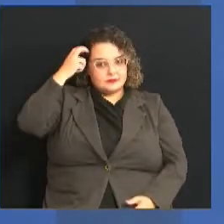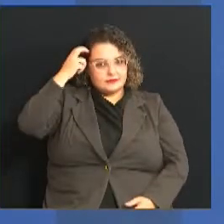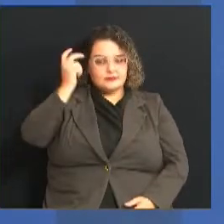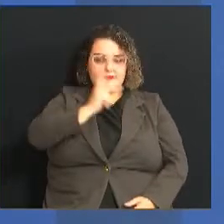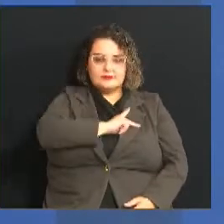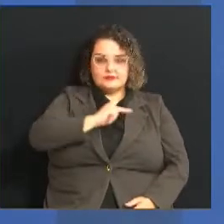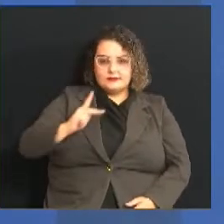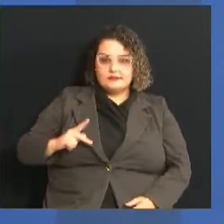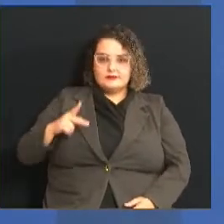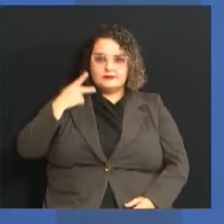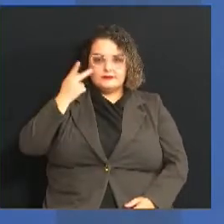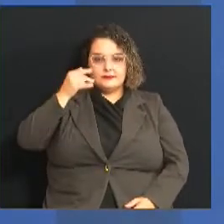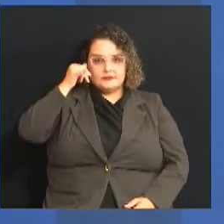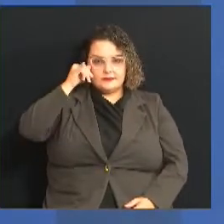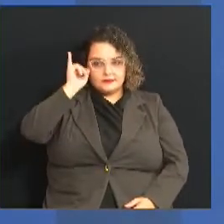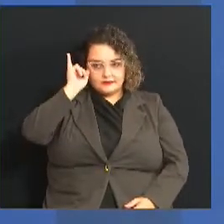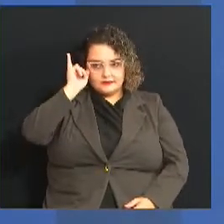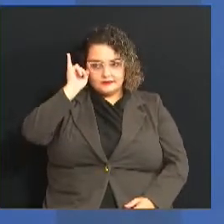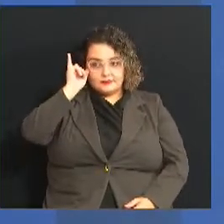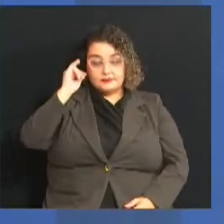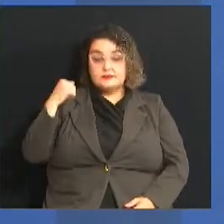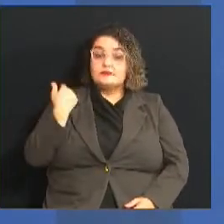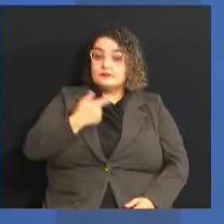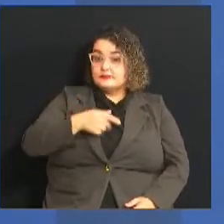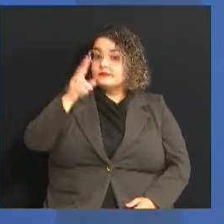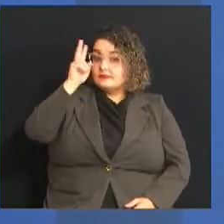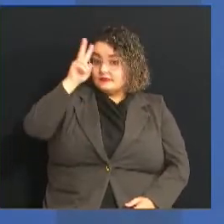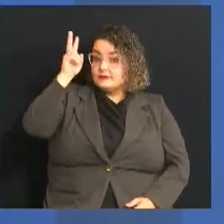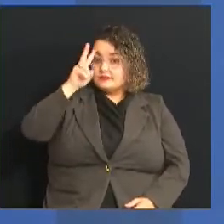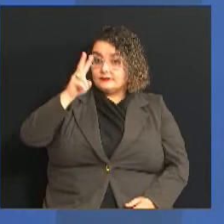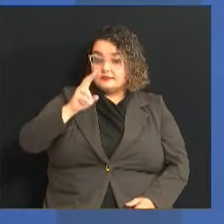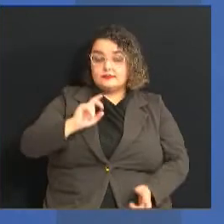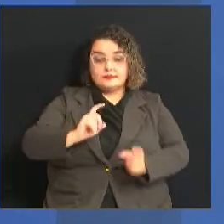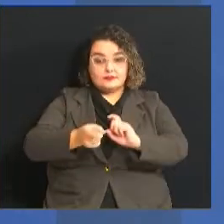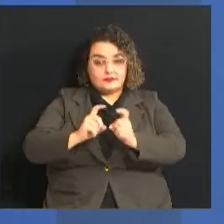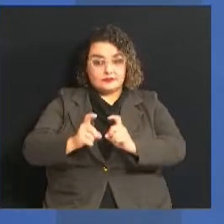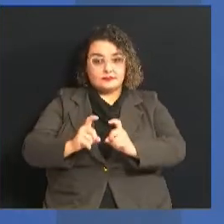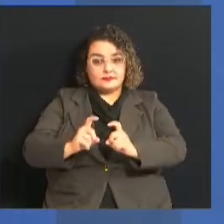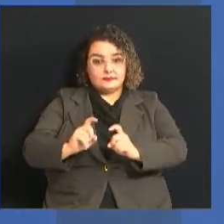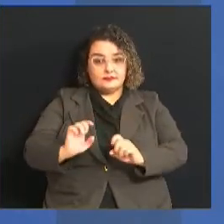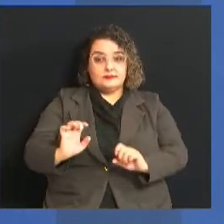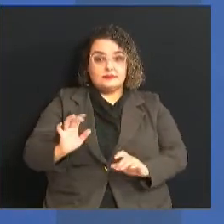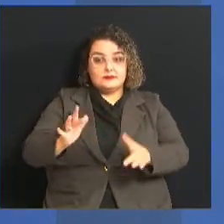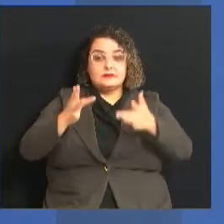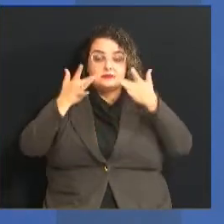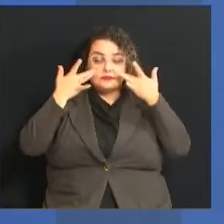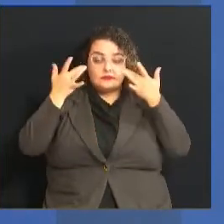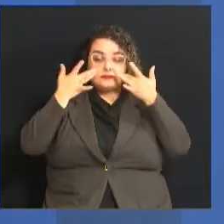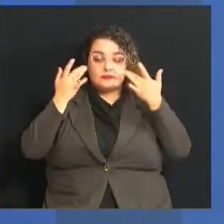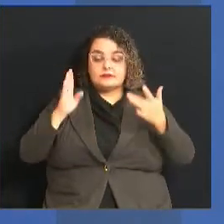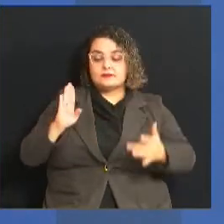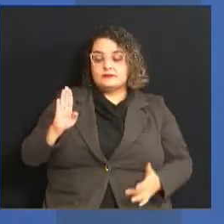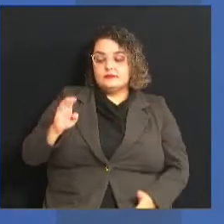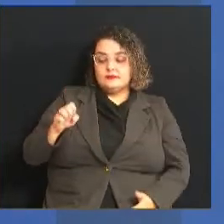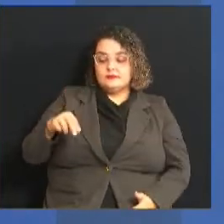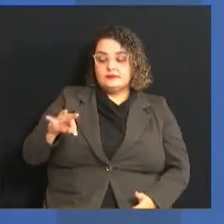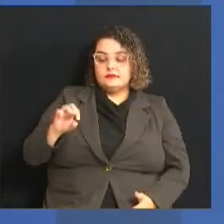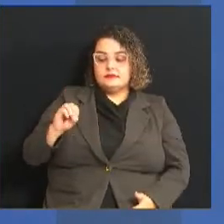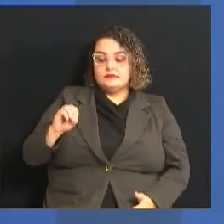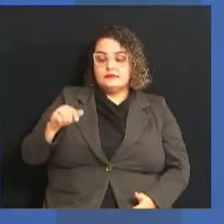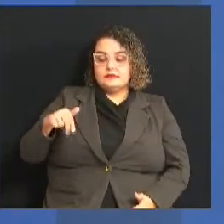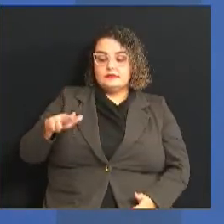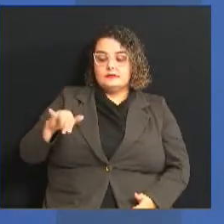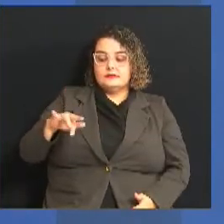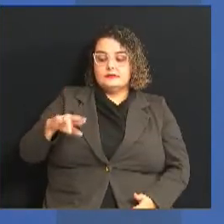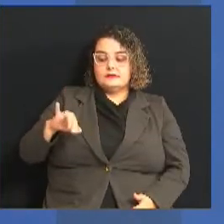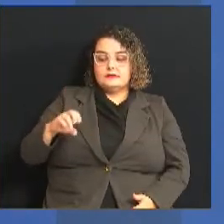pelo vereador Paulo Búfalo. A gente lembra que as reuniões acontecem no Teatro Bento Quirino, que fica na Rua